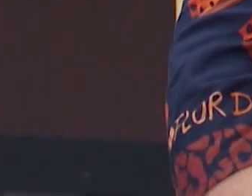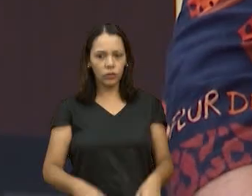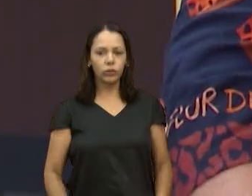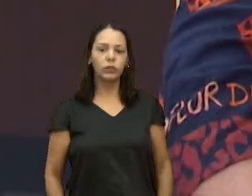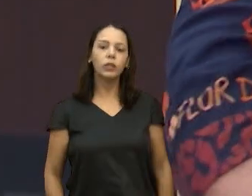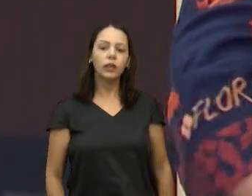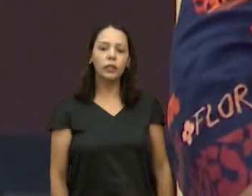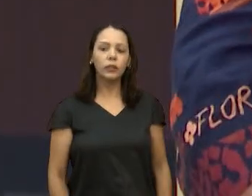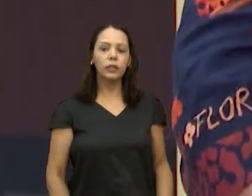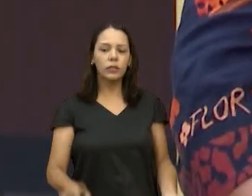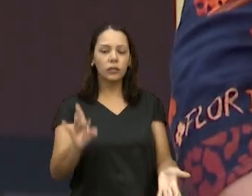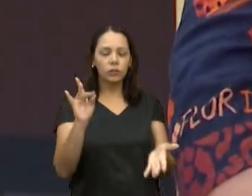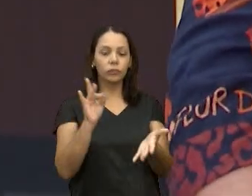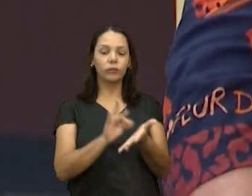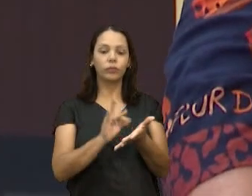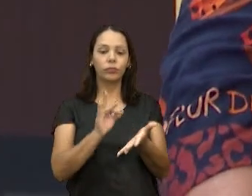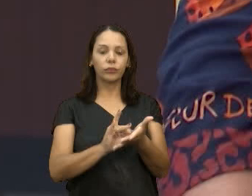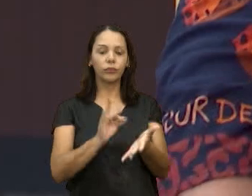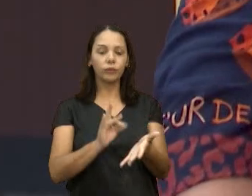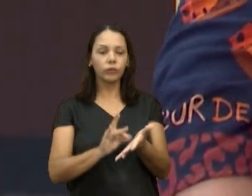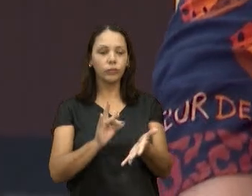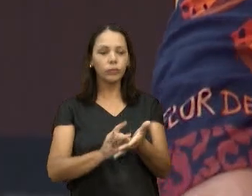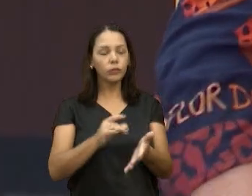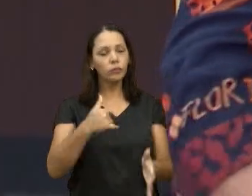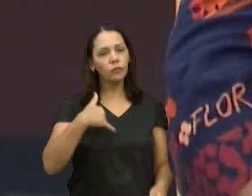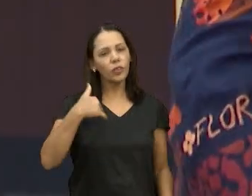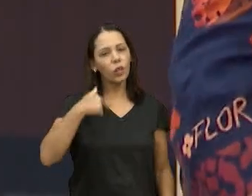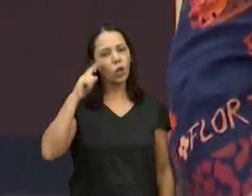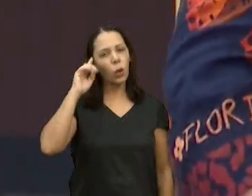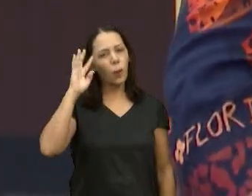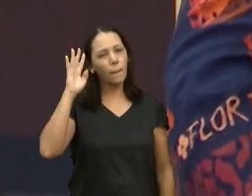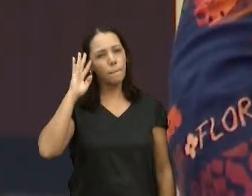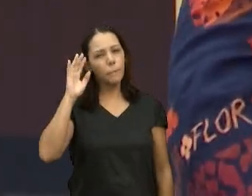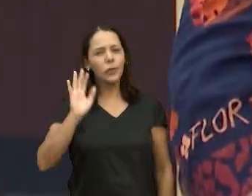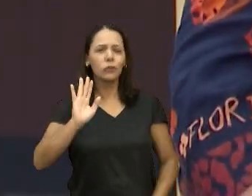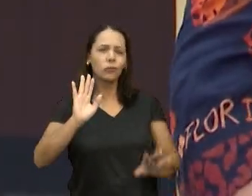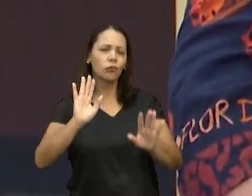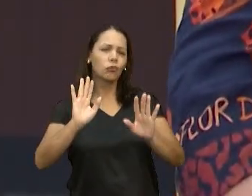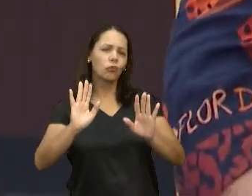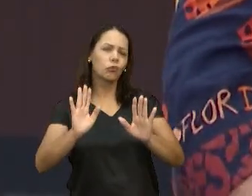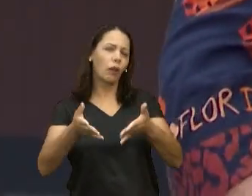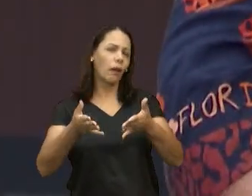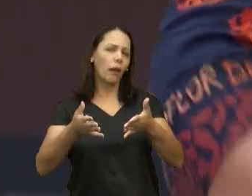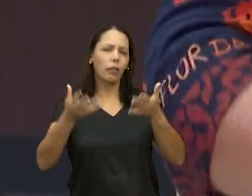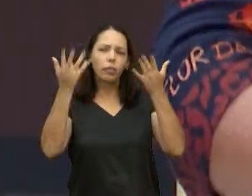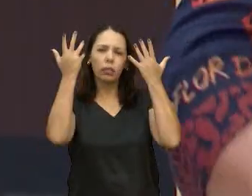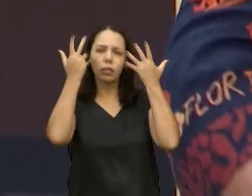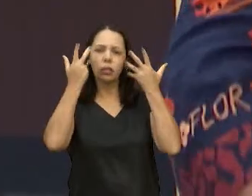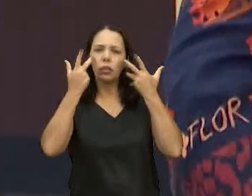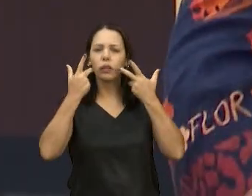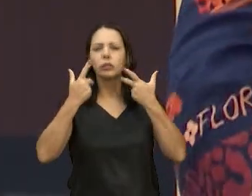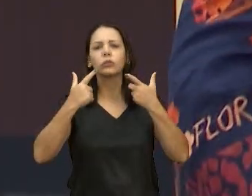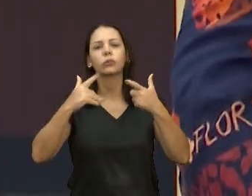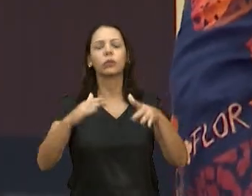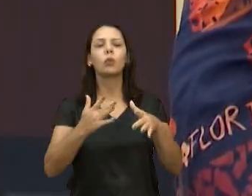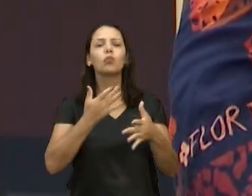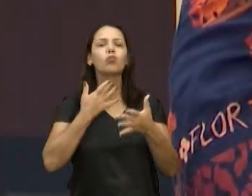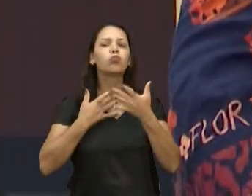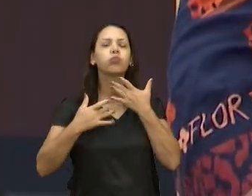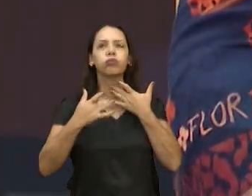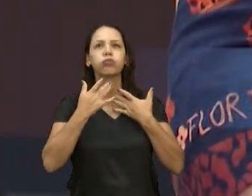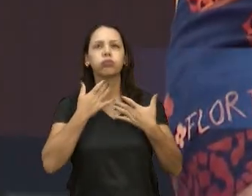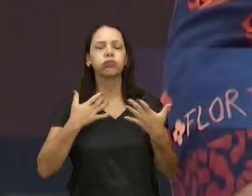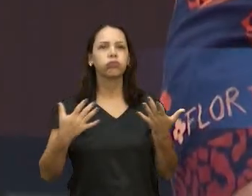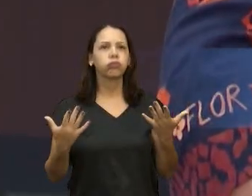Na verdade, eu penso que já nasce com a gente esse desejo de criar,